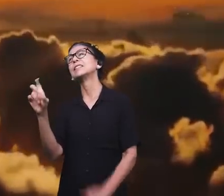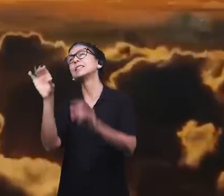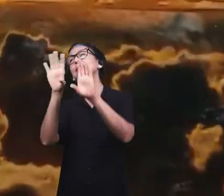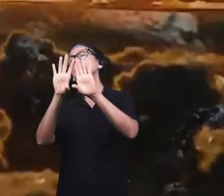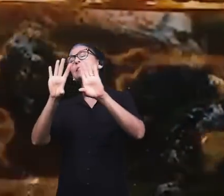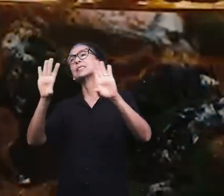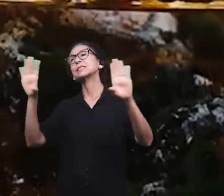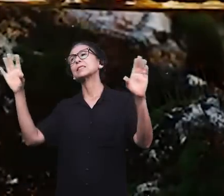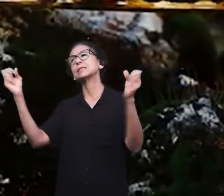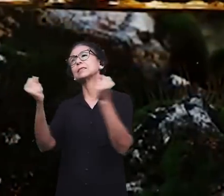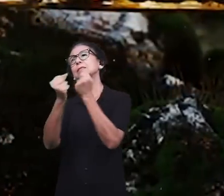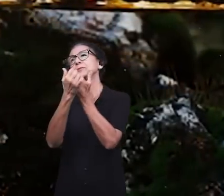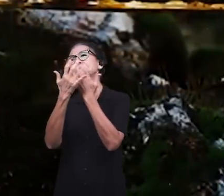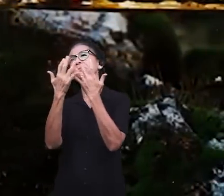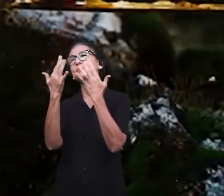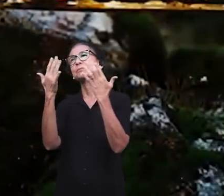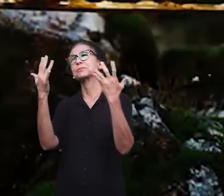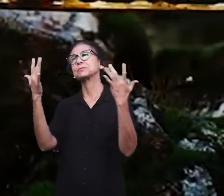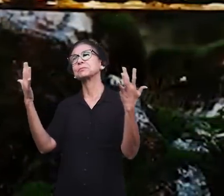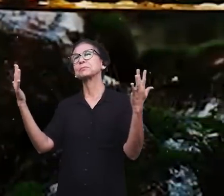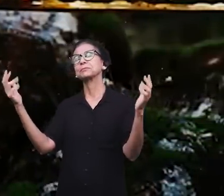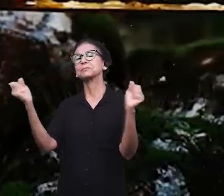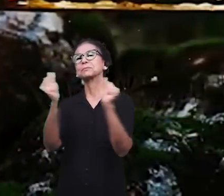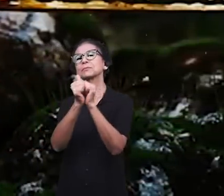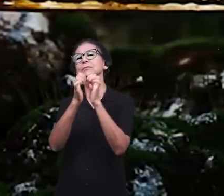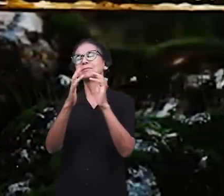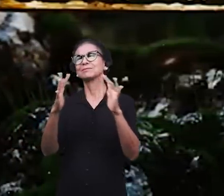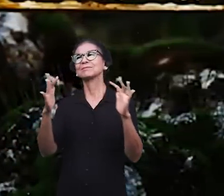Vemos o Rei da